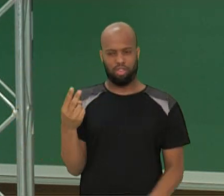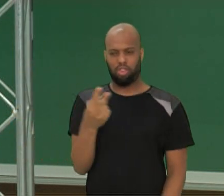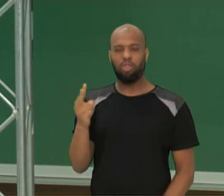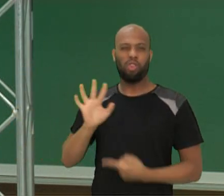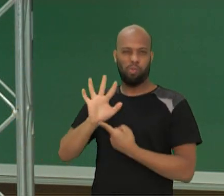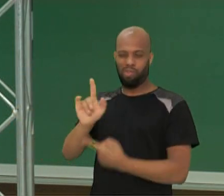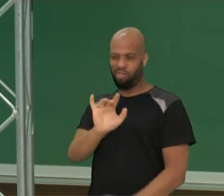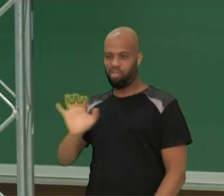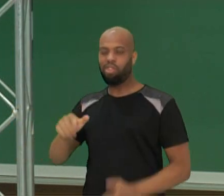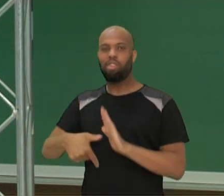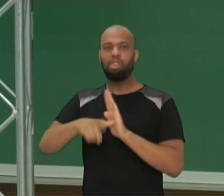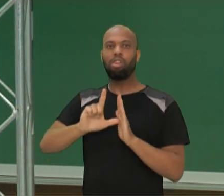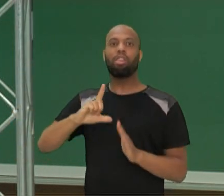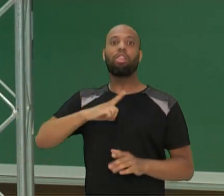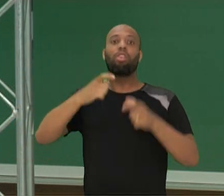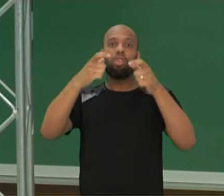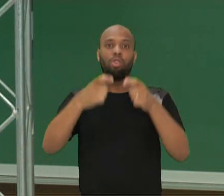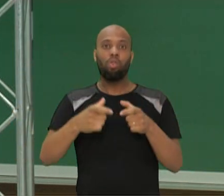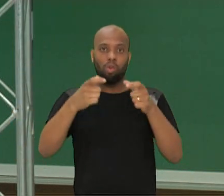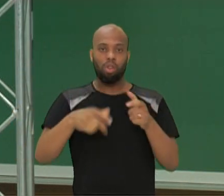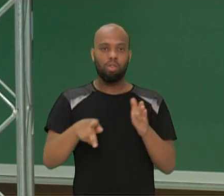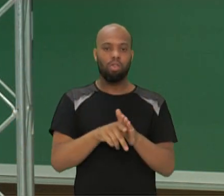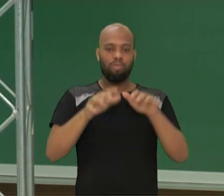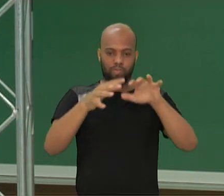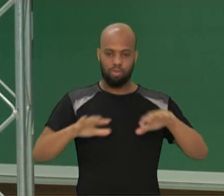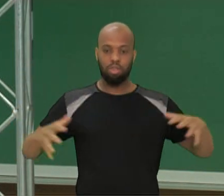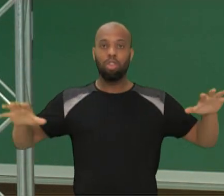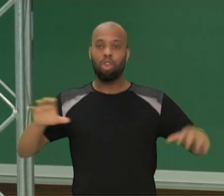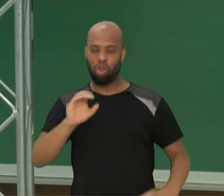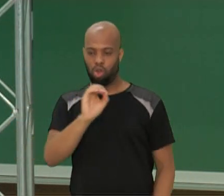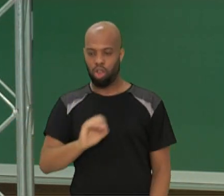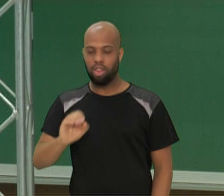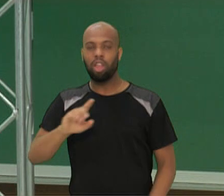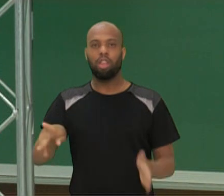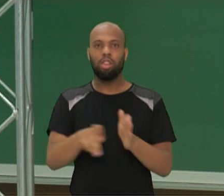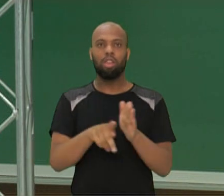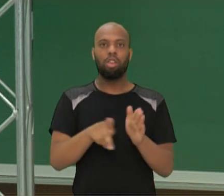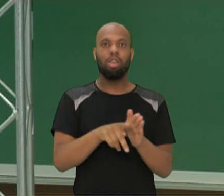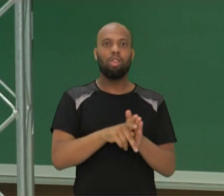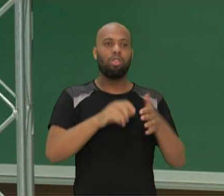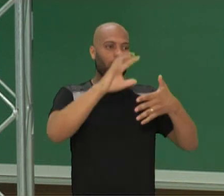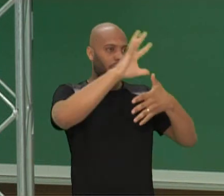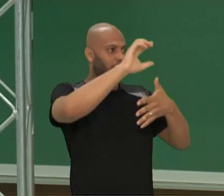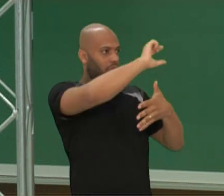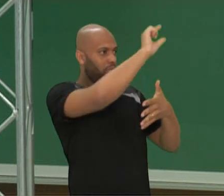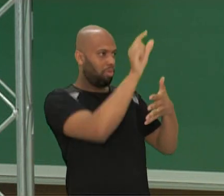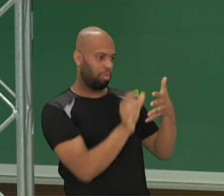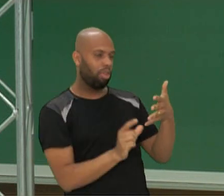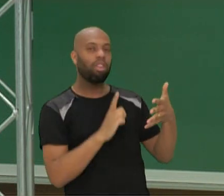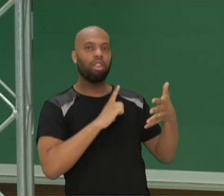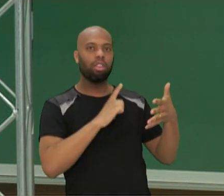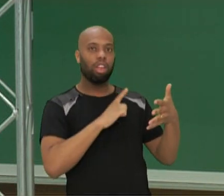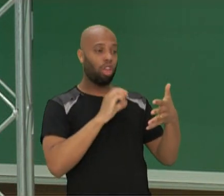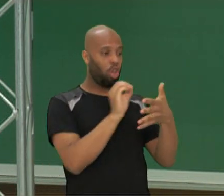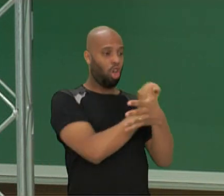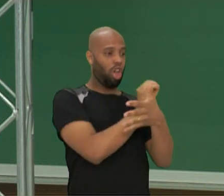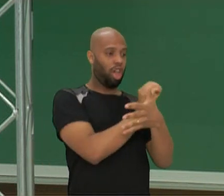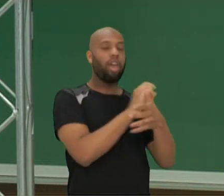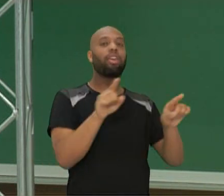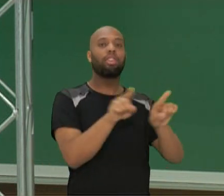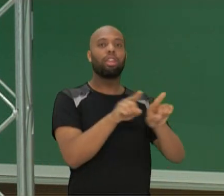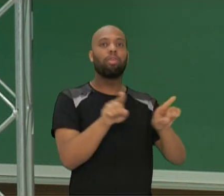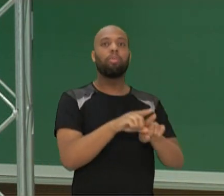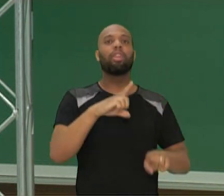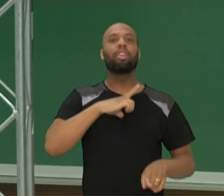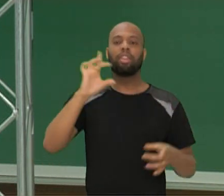que se manifestam no Oceano Pacífico, mais especificamente na costa oeste do continente americano, e em